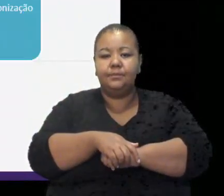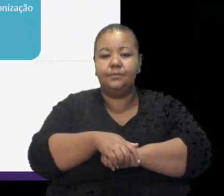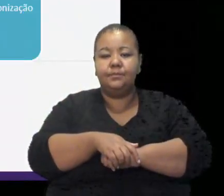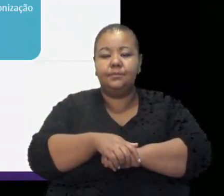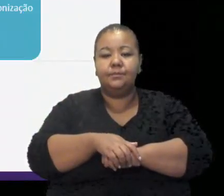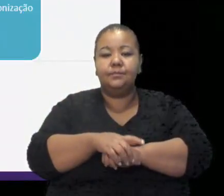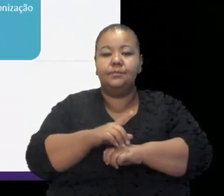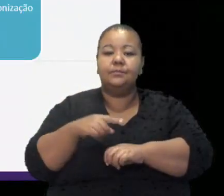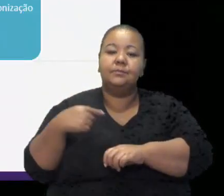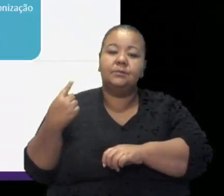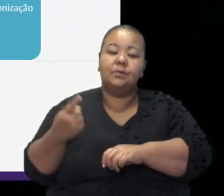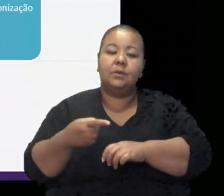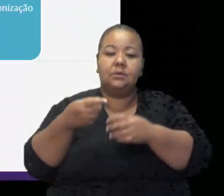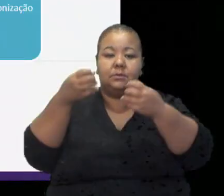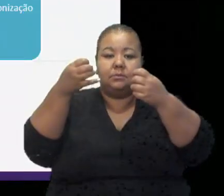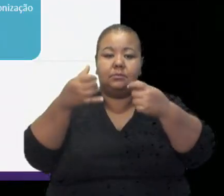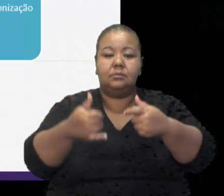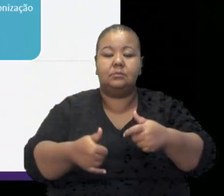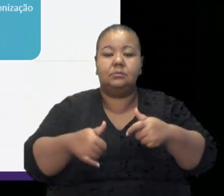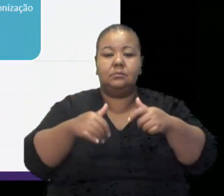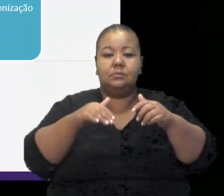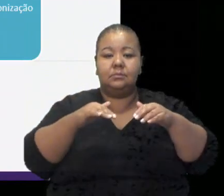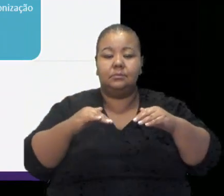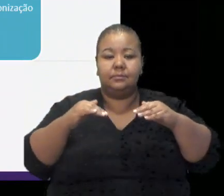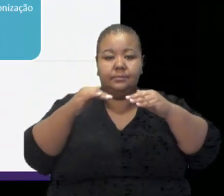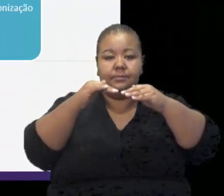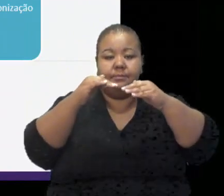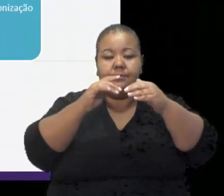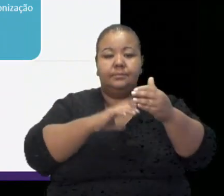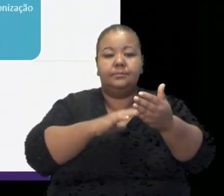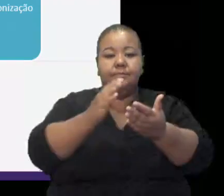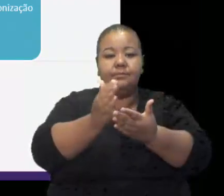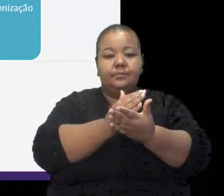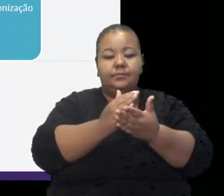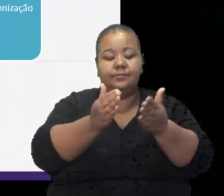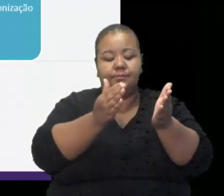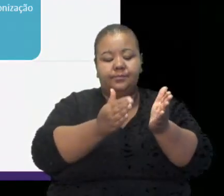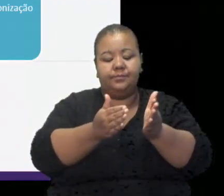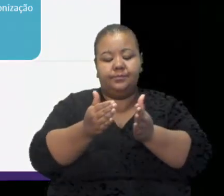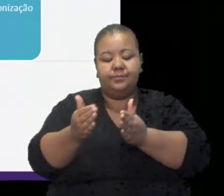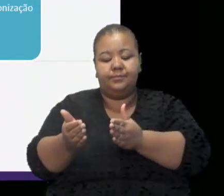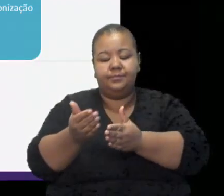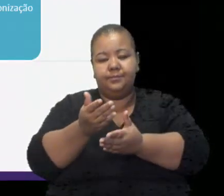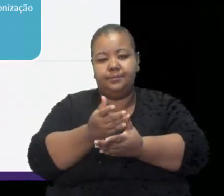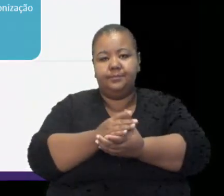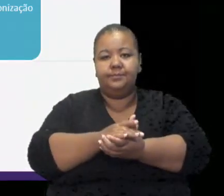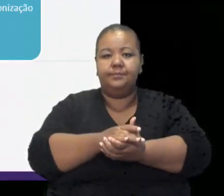Quando a gente vai falar de padronização, a gente tem que pensar então em algumas etapas que vão acontecer dentro desse cenário.